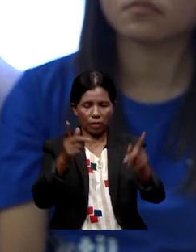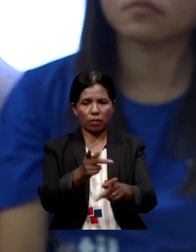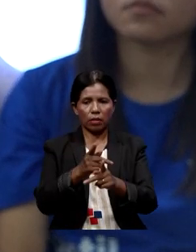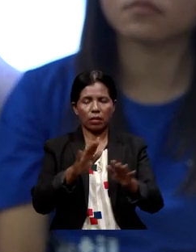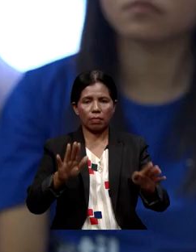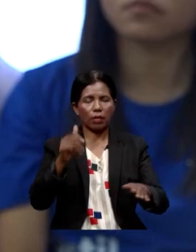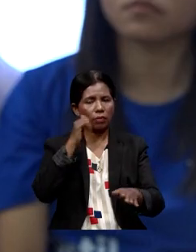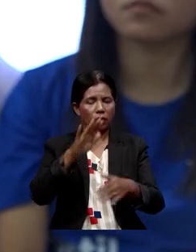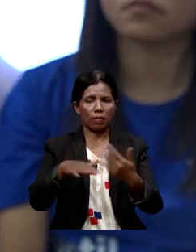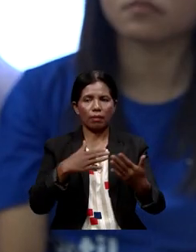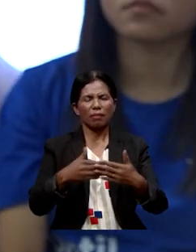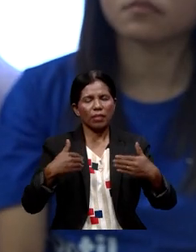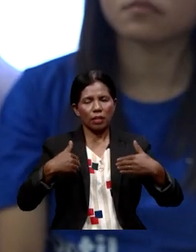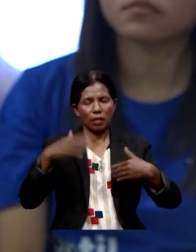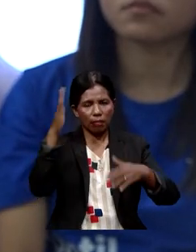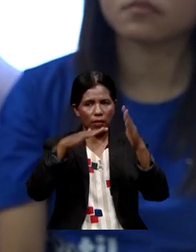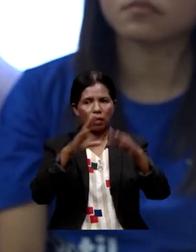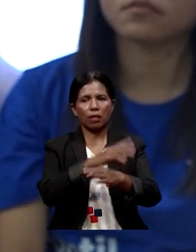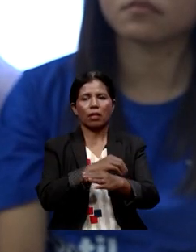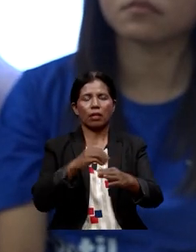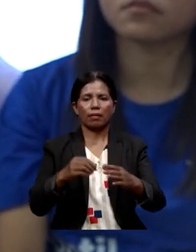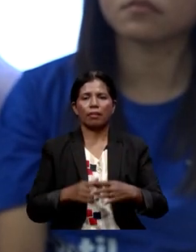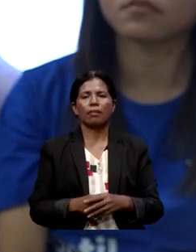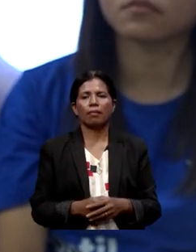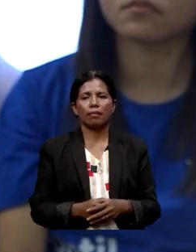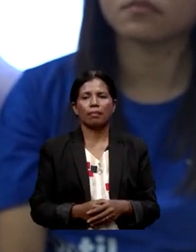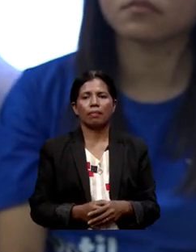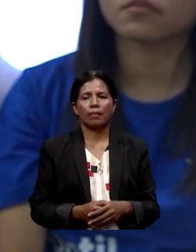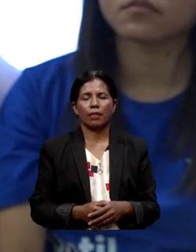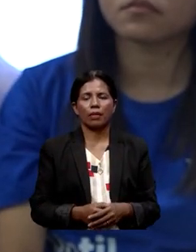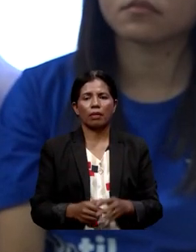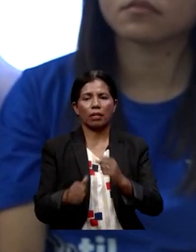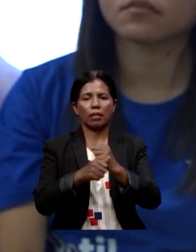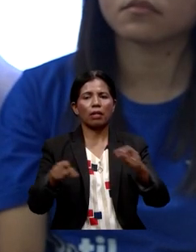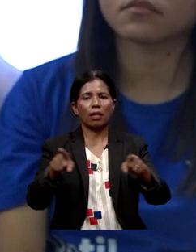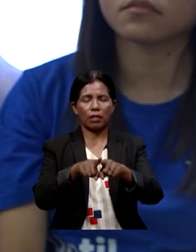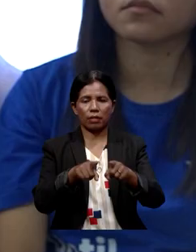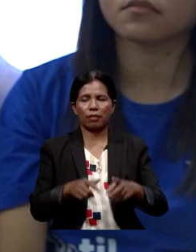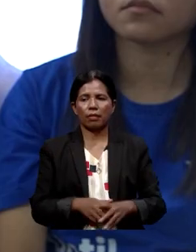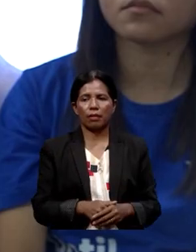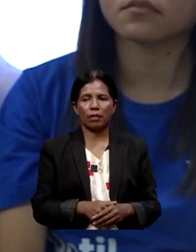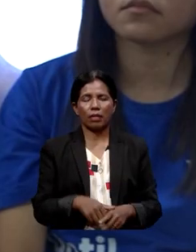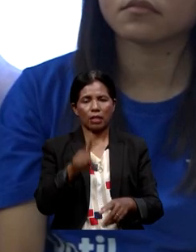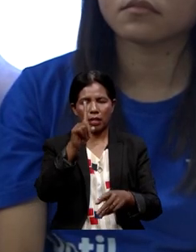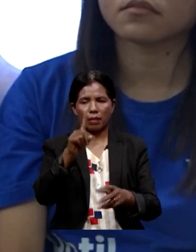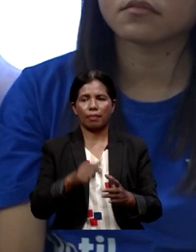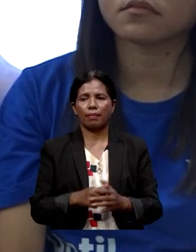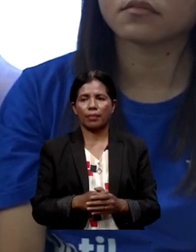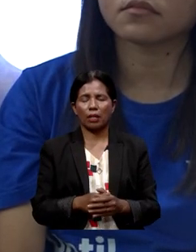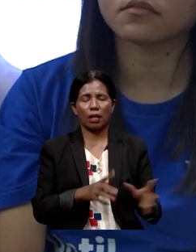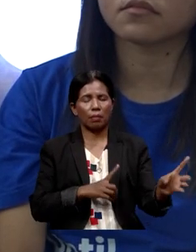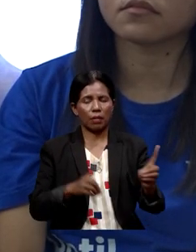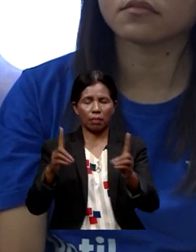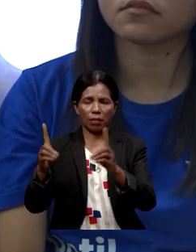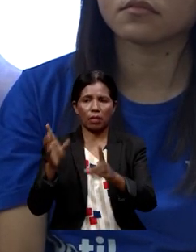feto sira, não é conflito, não é risco climático. O ação sira é nessa. Ida. Implementa